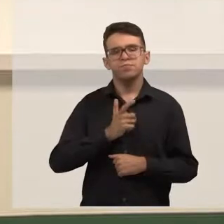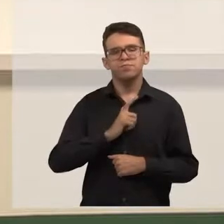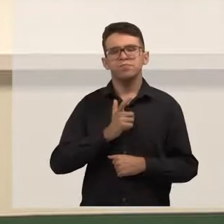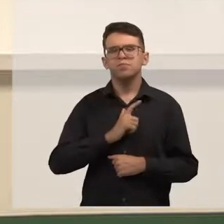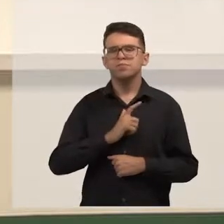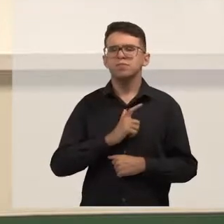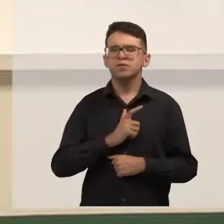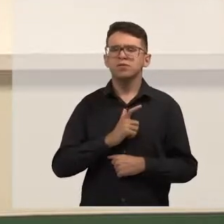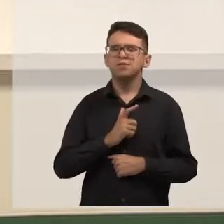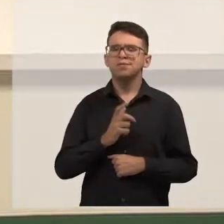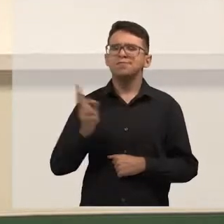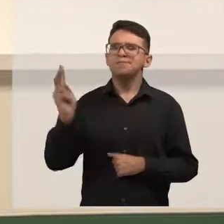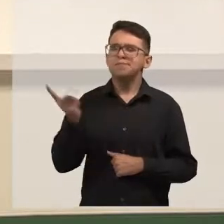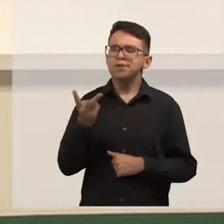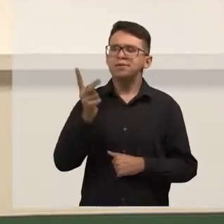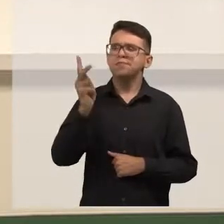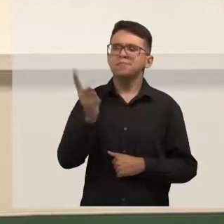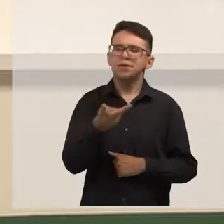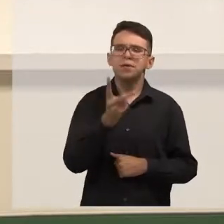momentos que